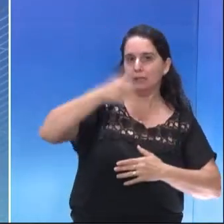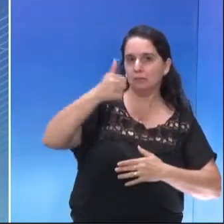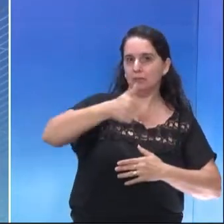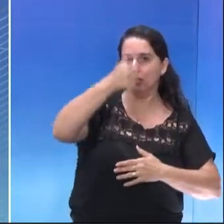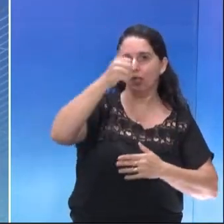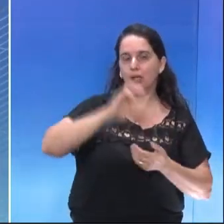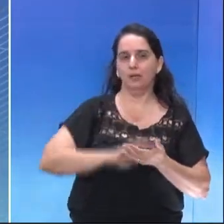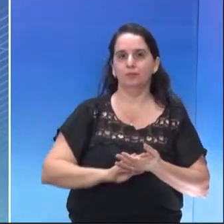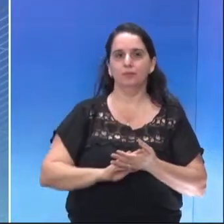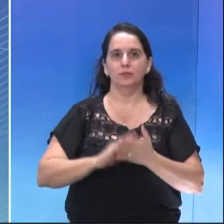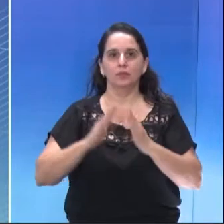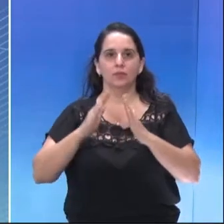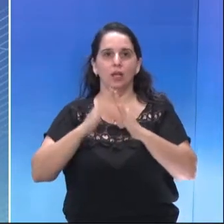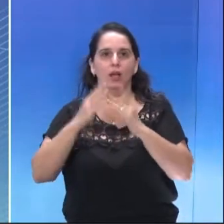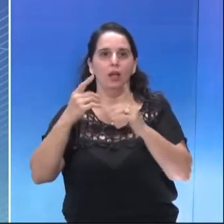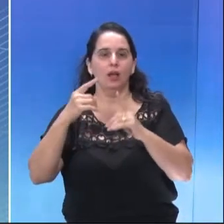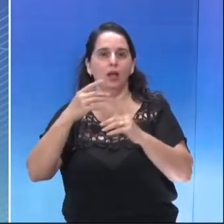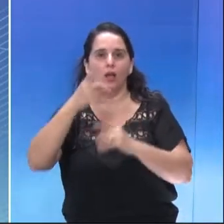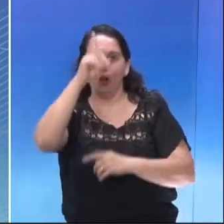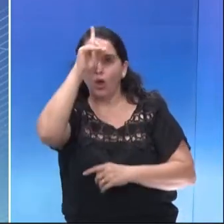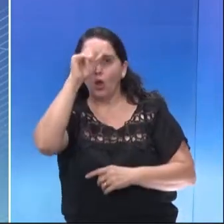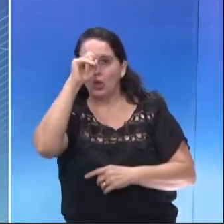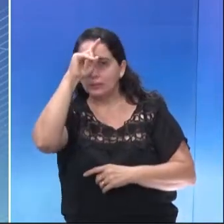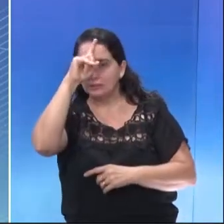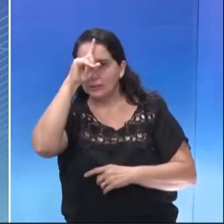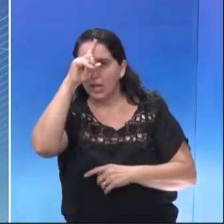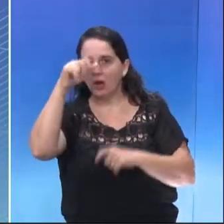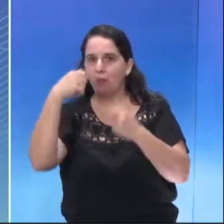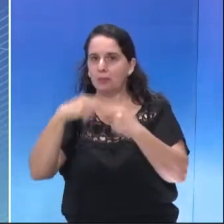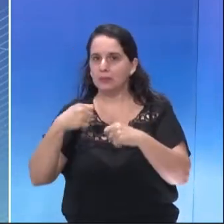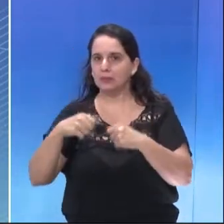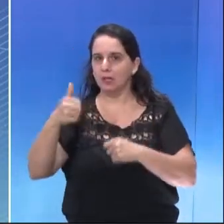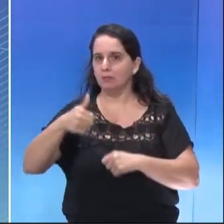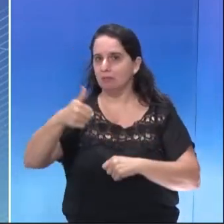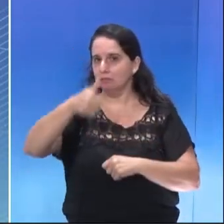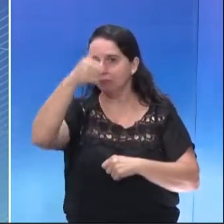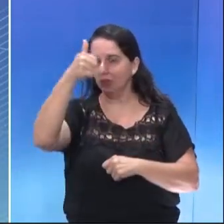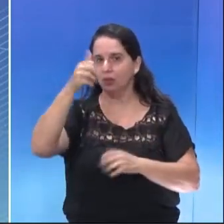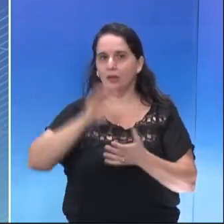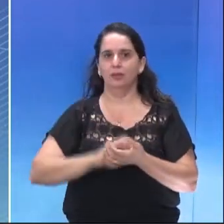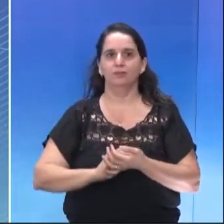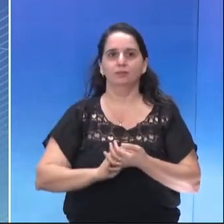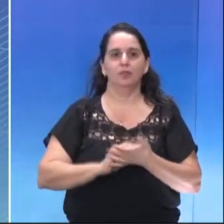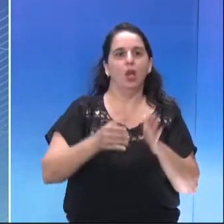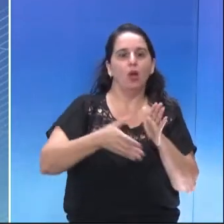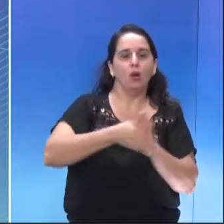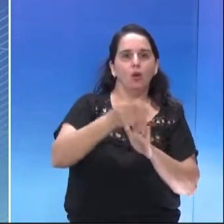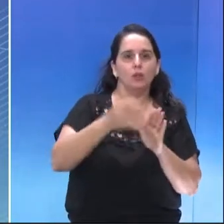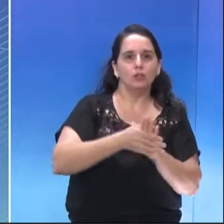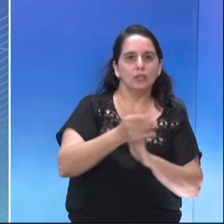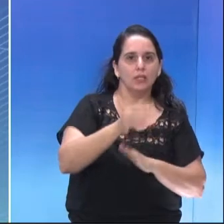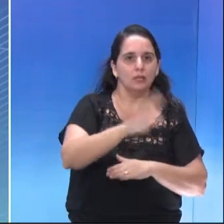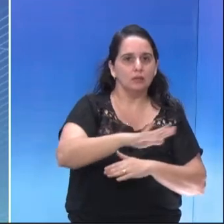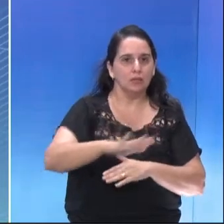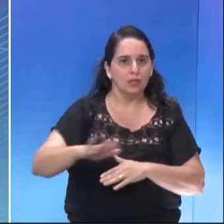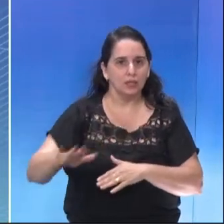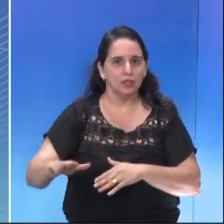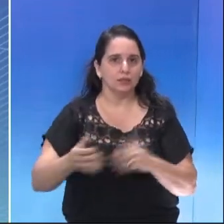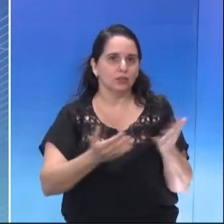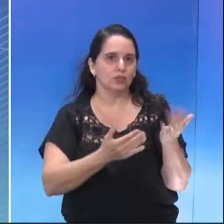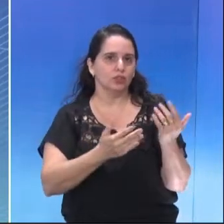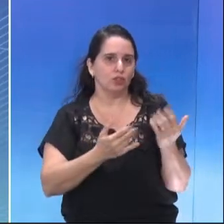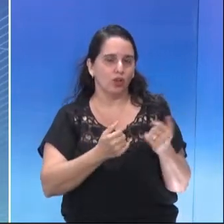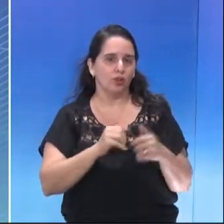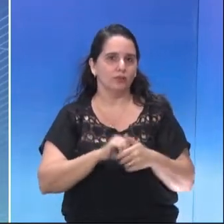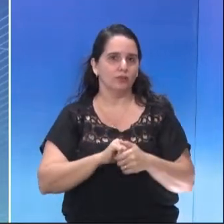poderia agir, eu penso que o Conselho Tutelar poderia fazer isso e na intervenção não aparece você